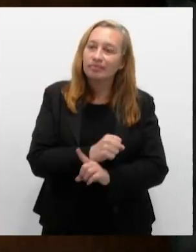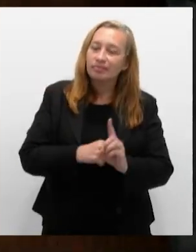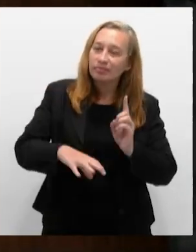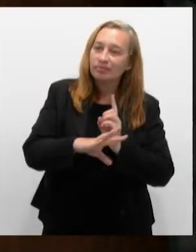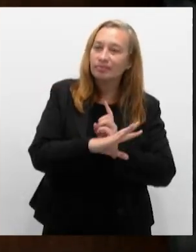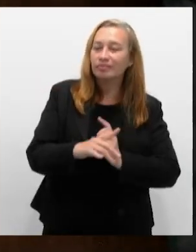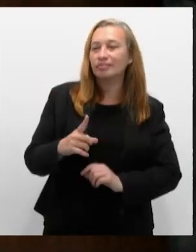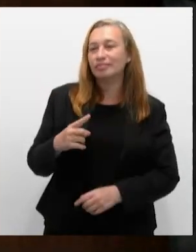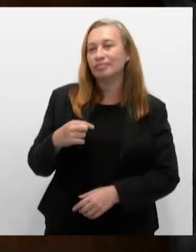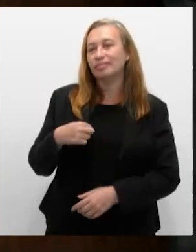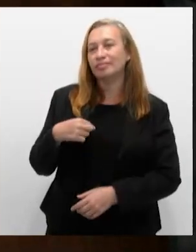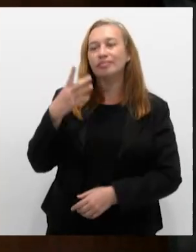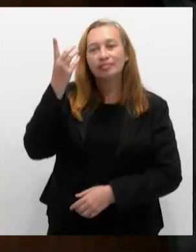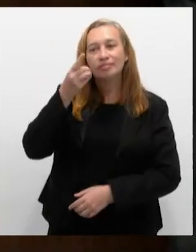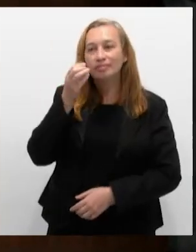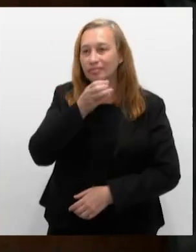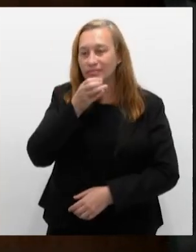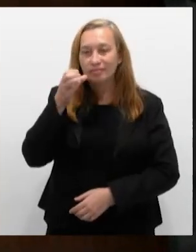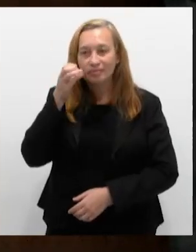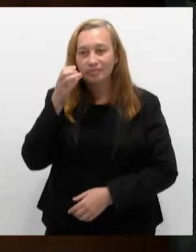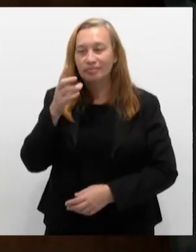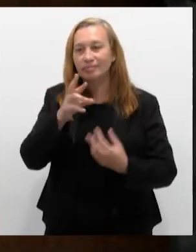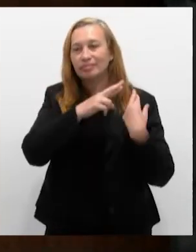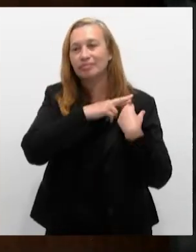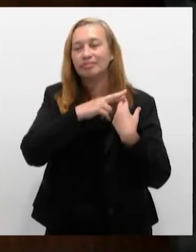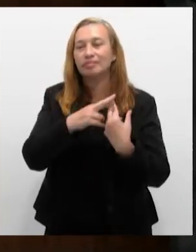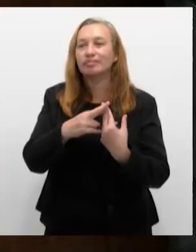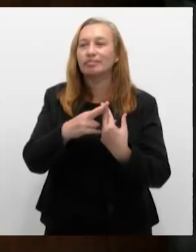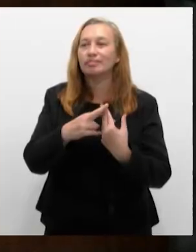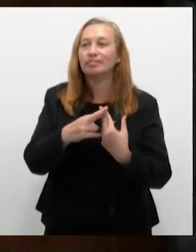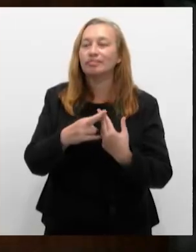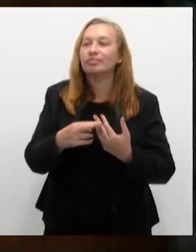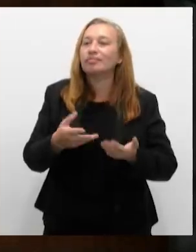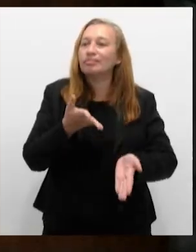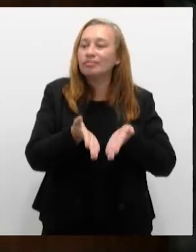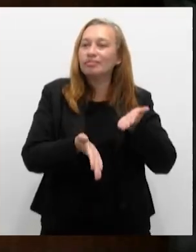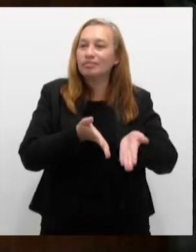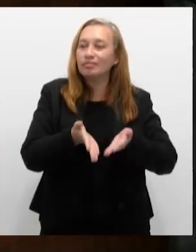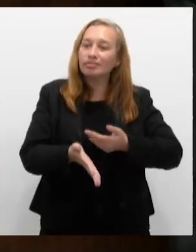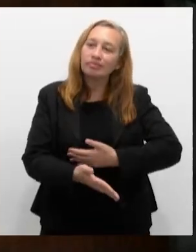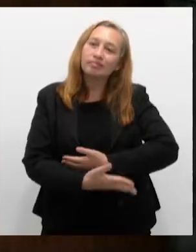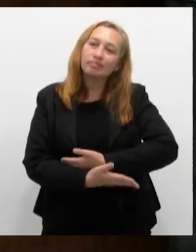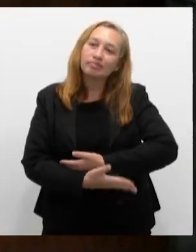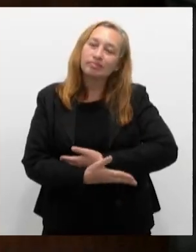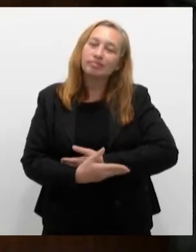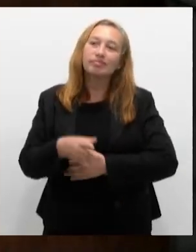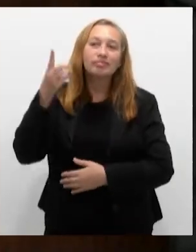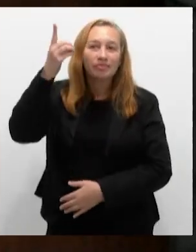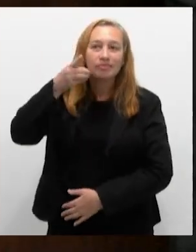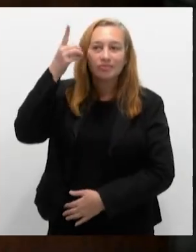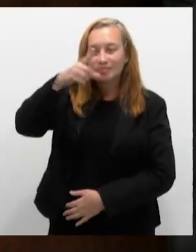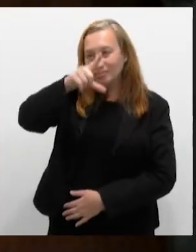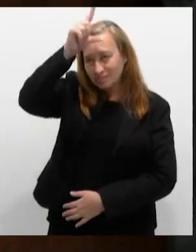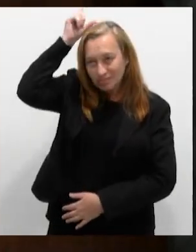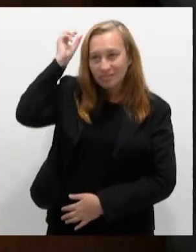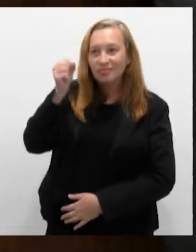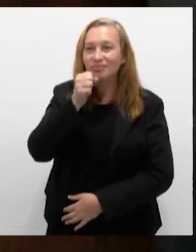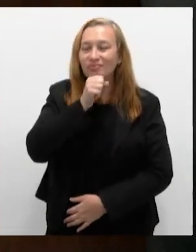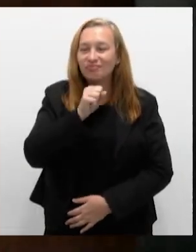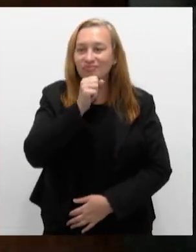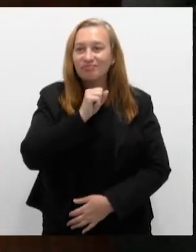Eu e a deputada Célia Jordão assumimos a responsabilidade dessa criança. Não, o Luiz Paulo é o avô da criança.